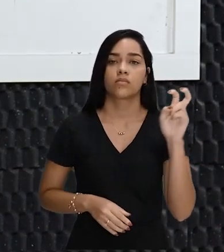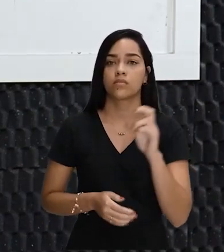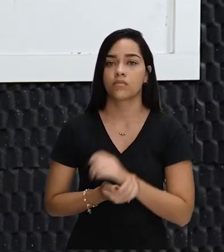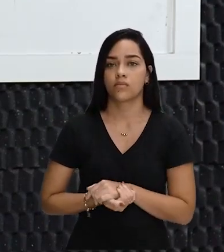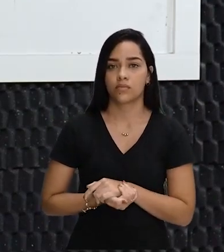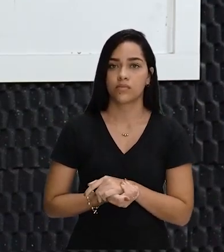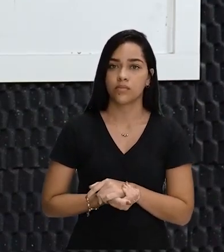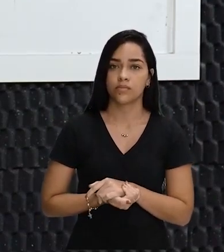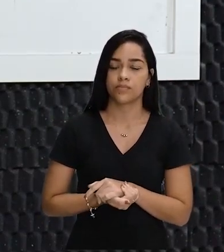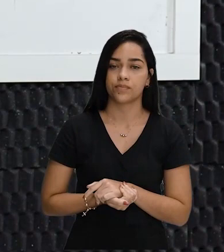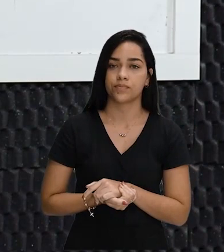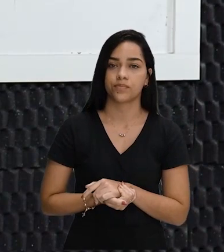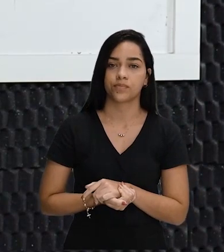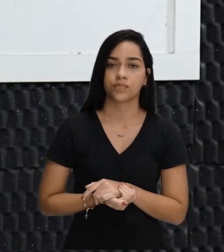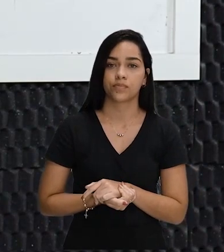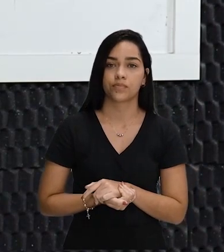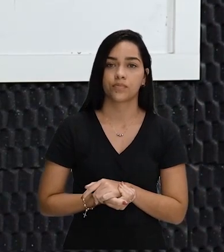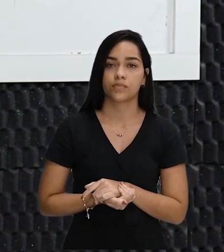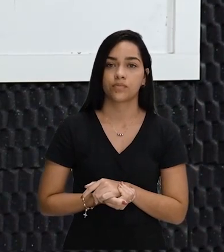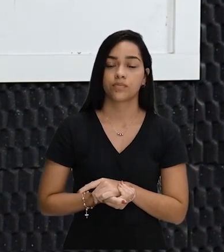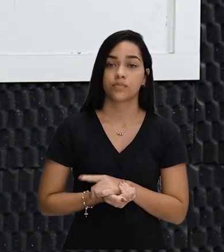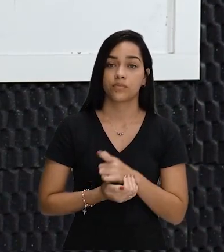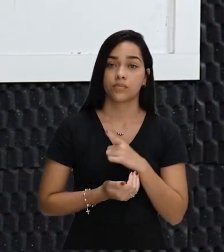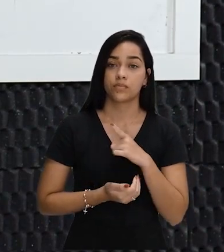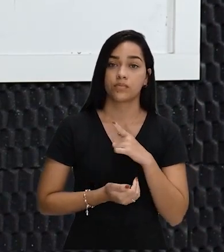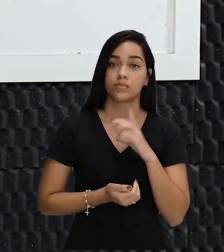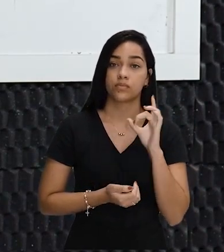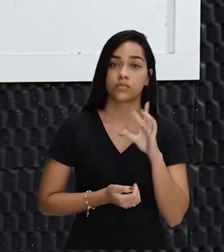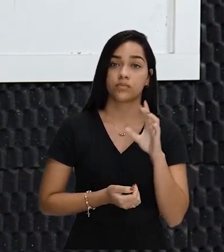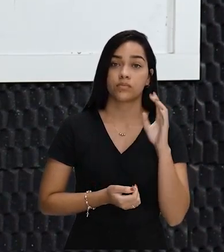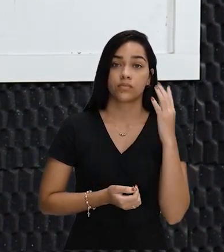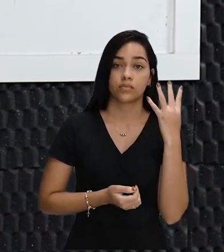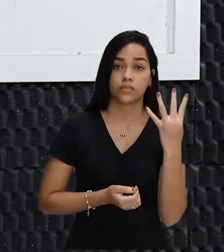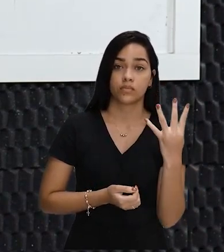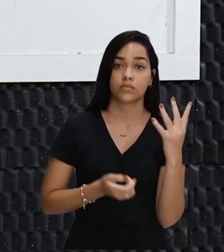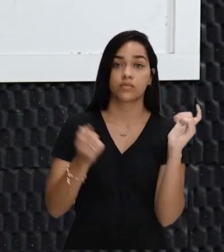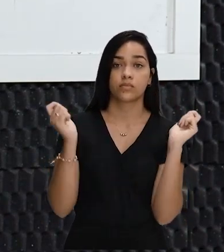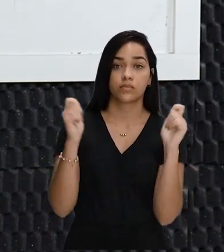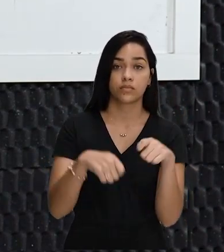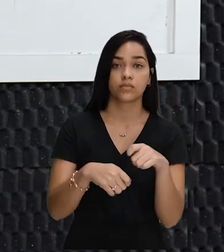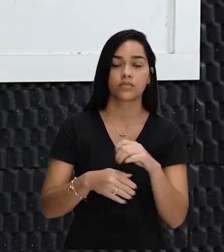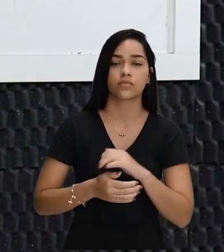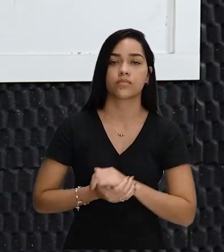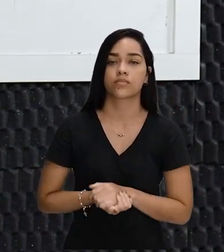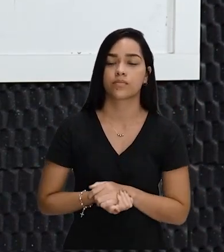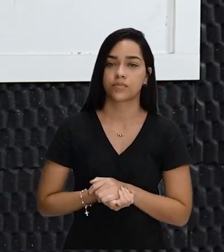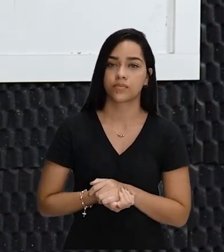tá então aqui eu vou ter apenas quatro possibilidades